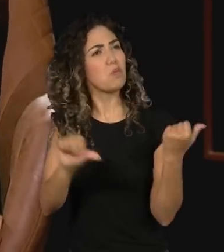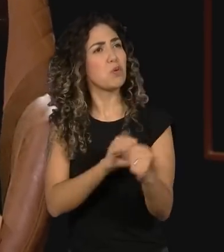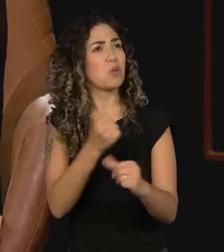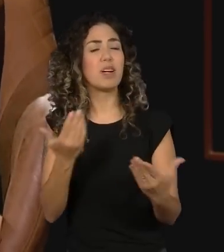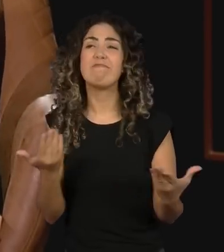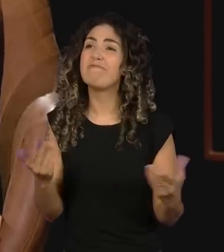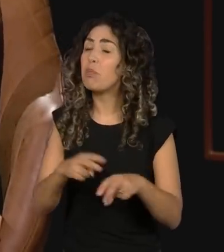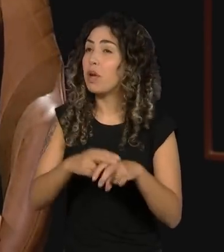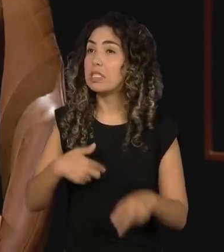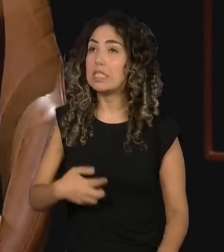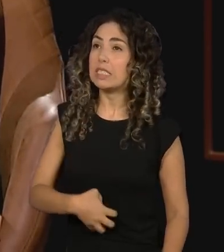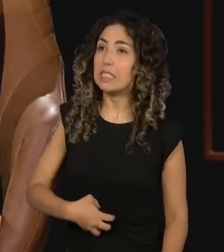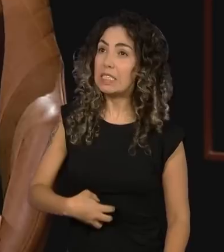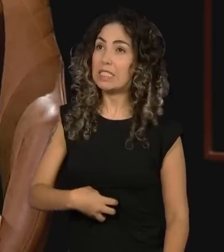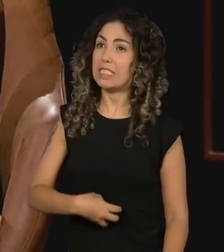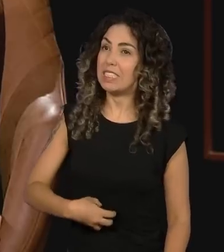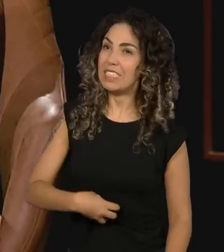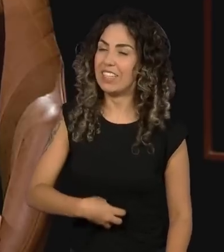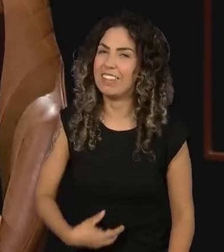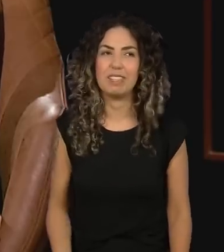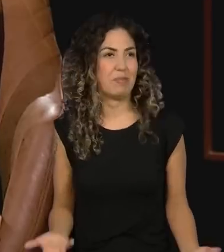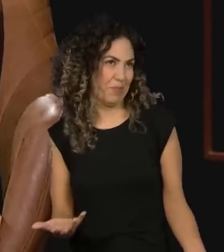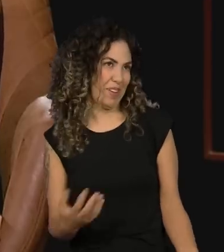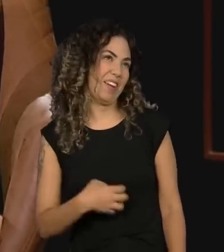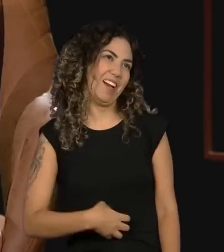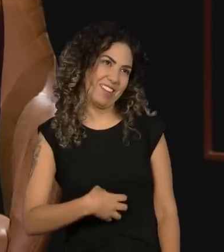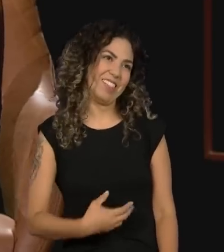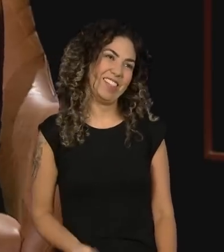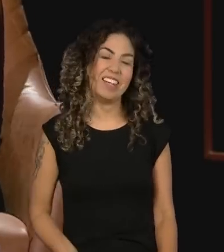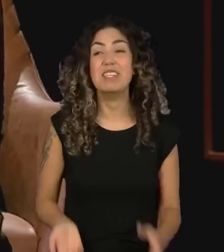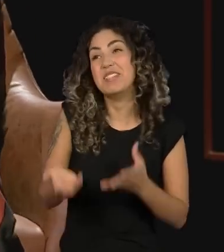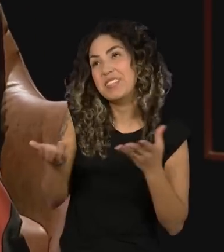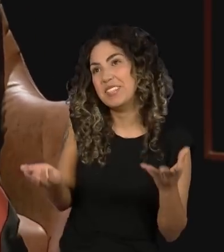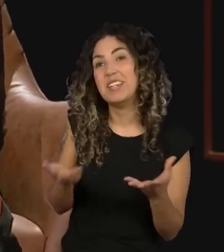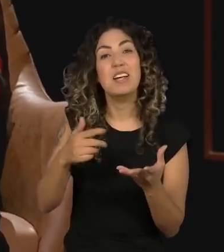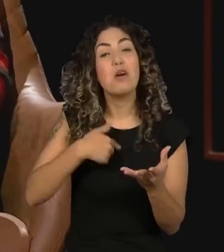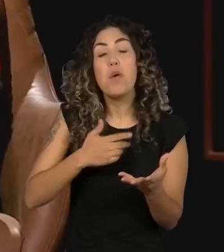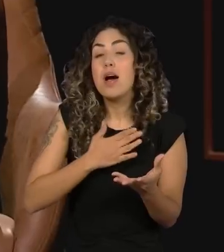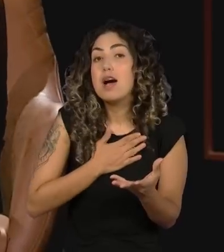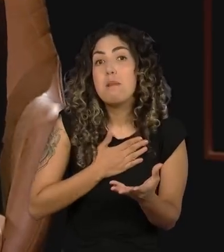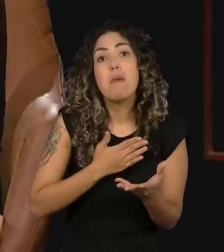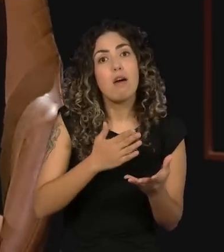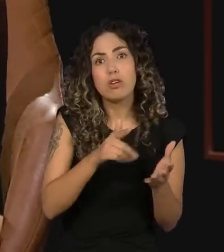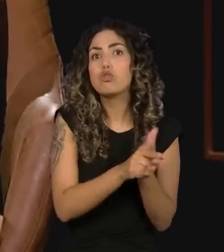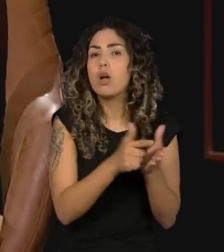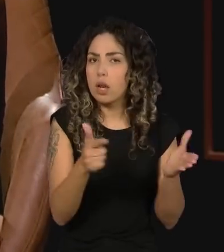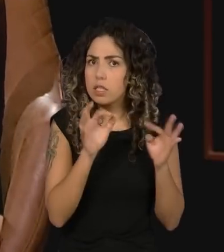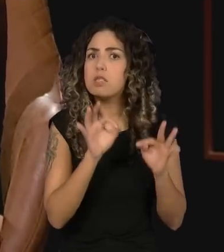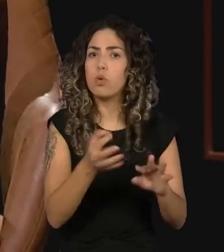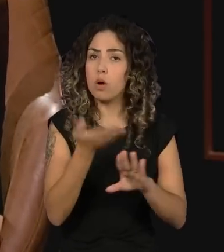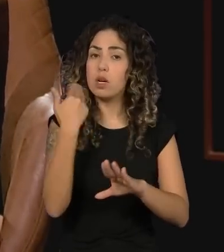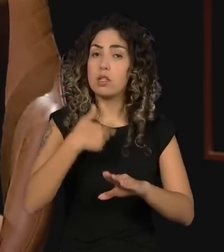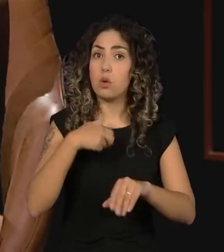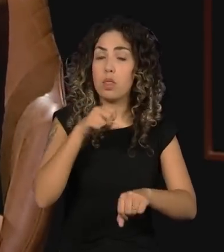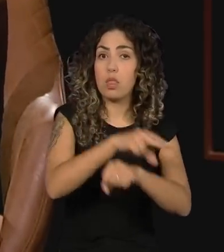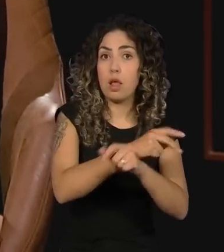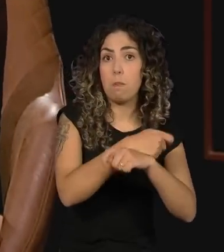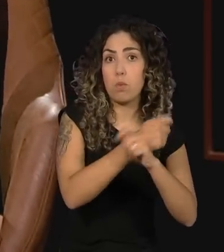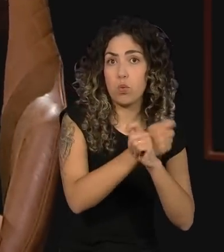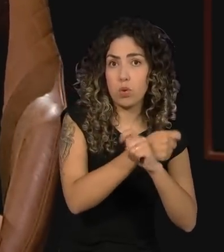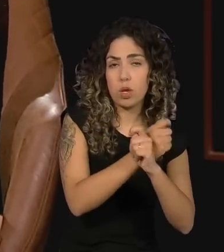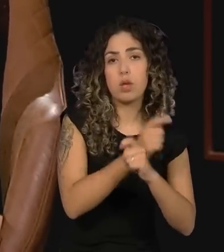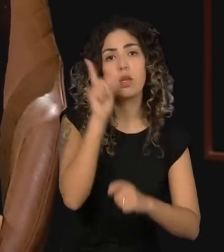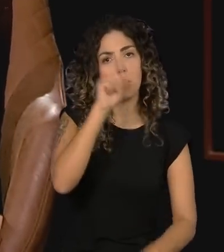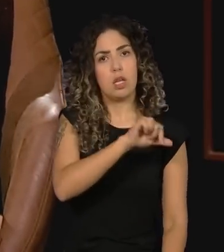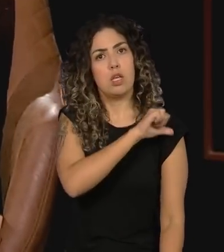Eu amava o jornalismo, amava de verdade. Tinha entrado na PUC do Rio de Janeiro, em comunicação,